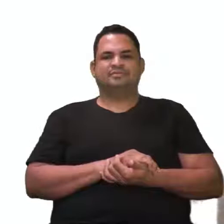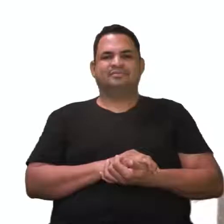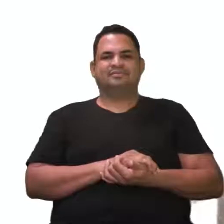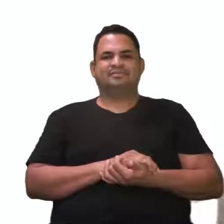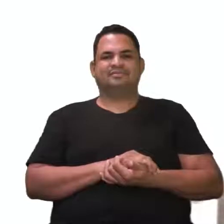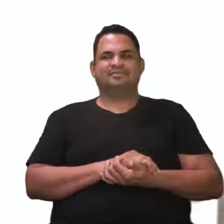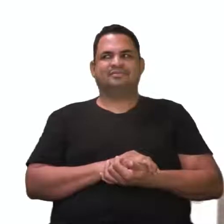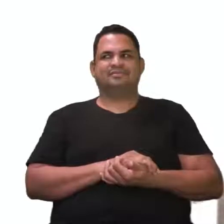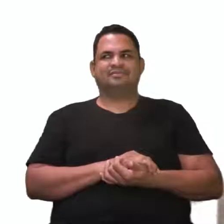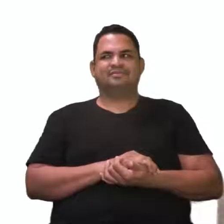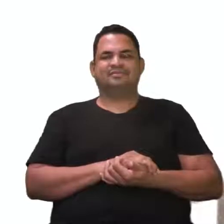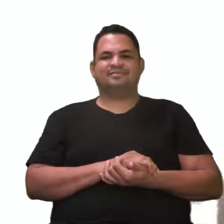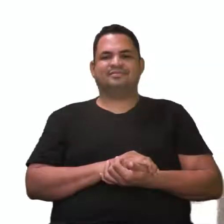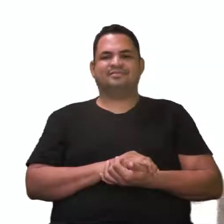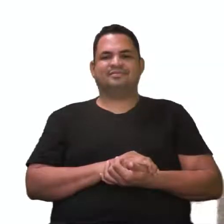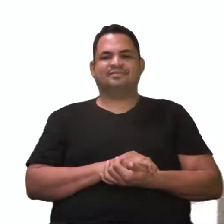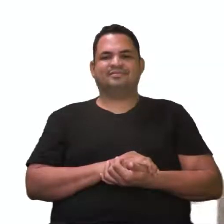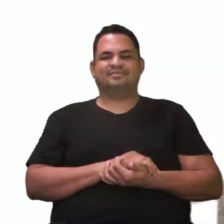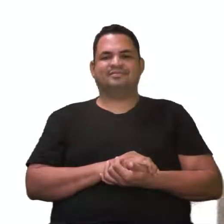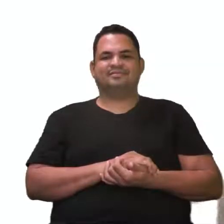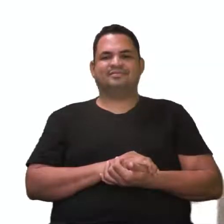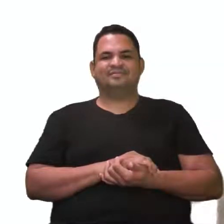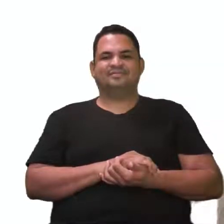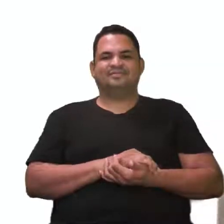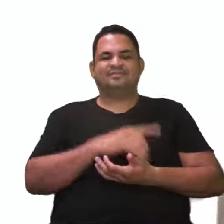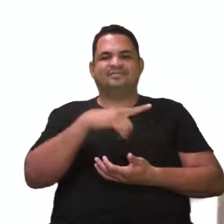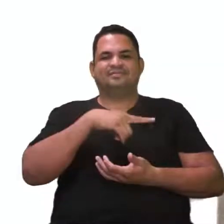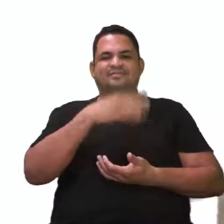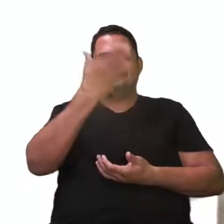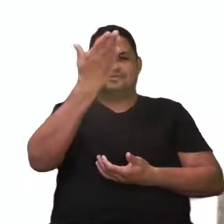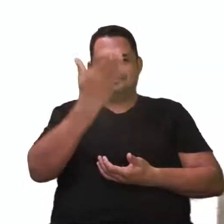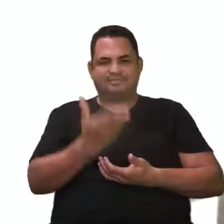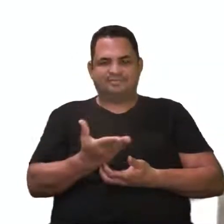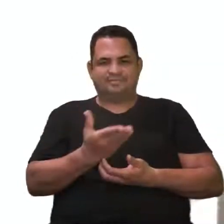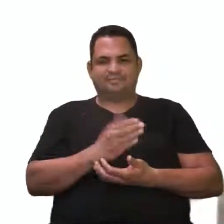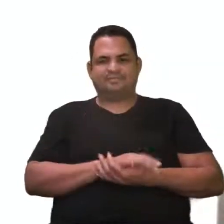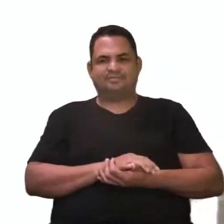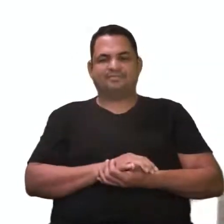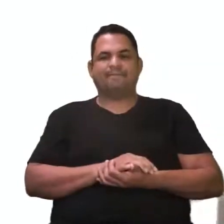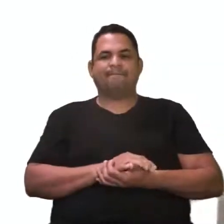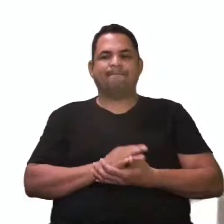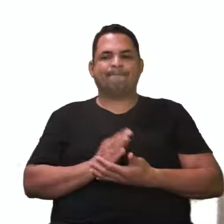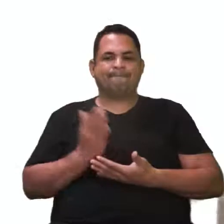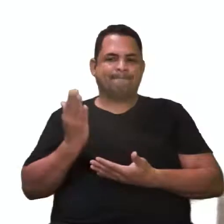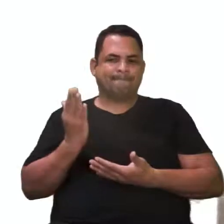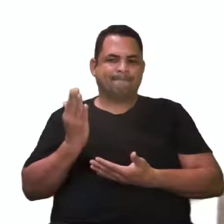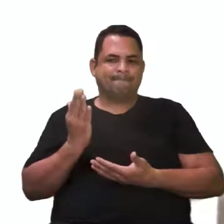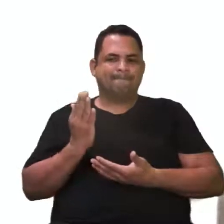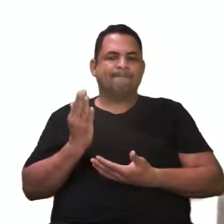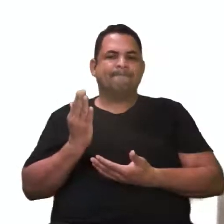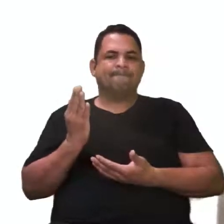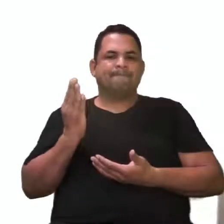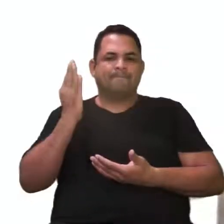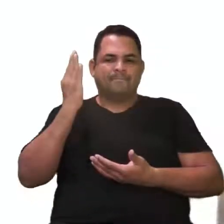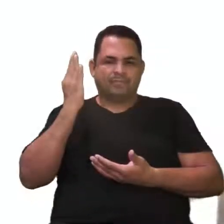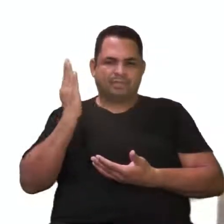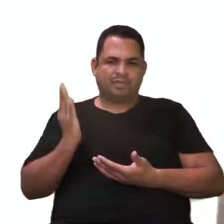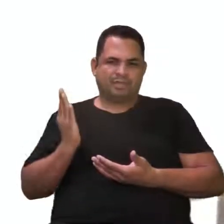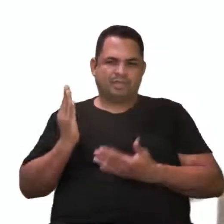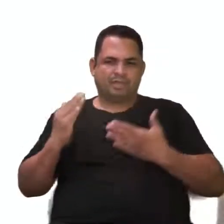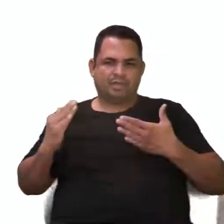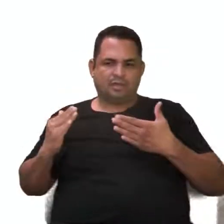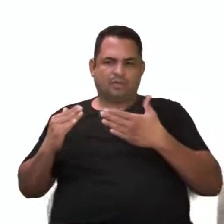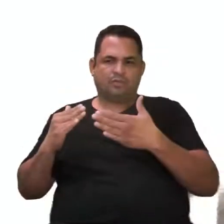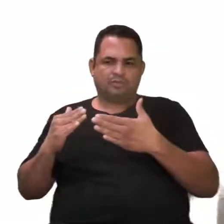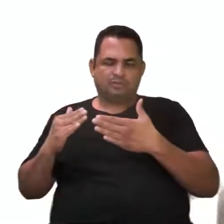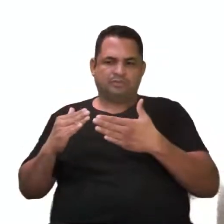esse homem doido. Então, aqui o que a gente tem? Tá? A convergência.